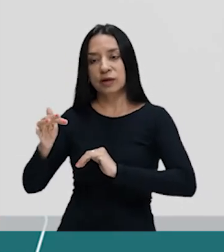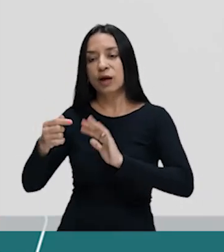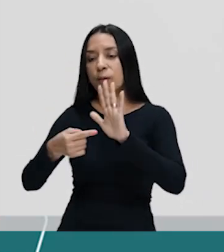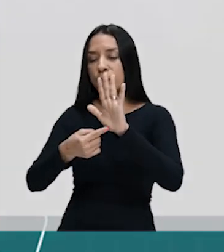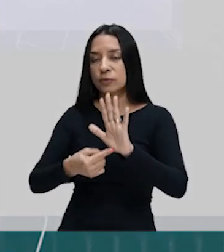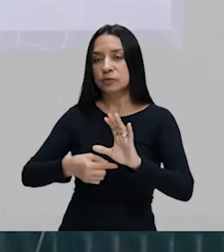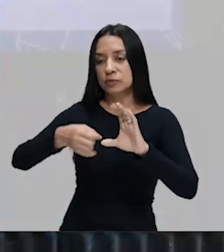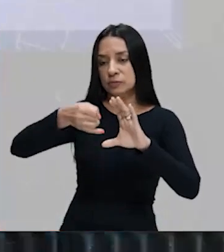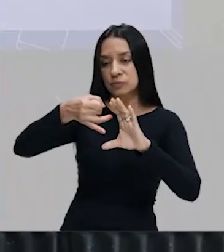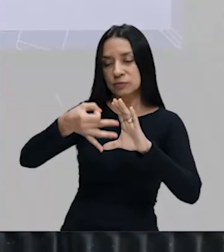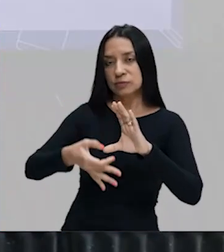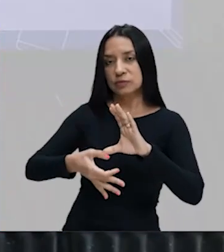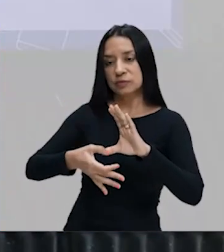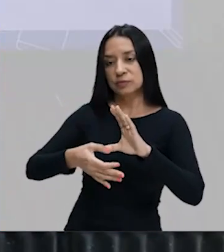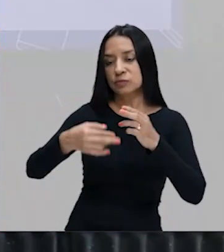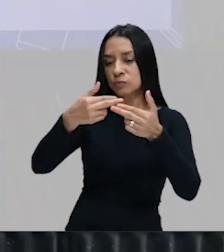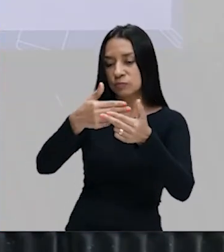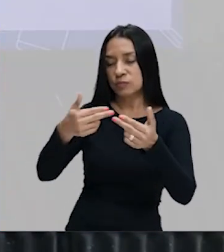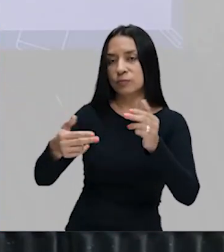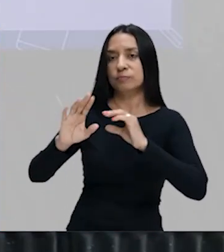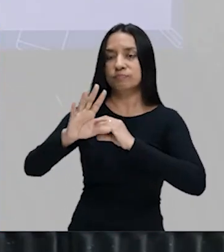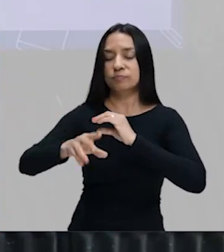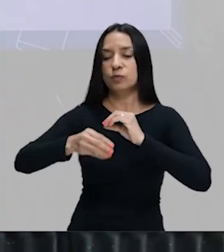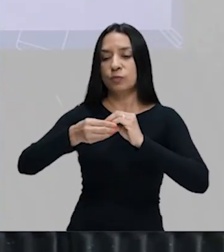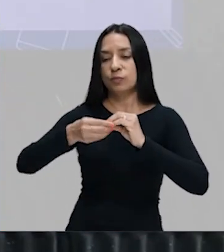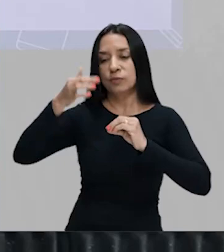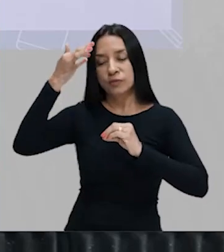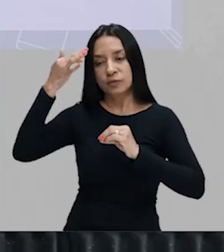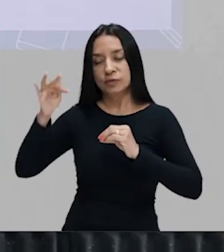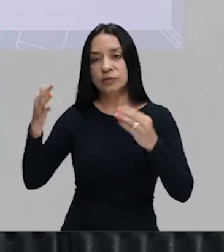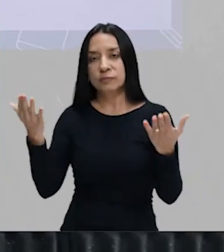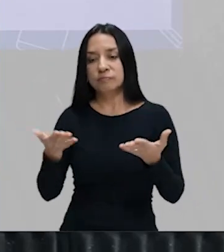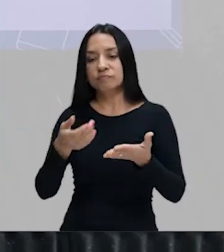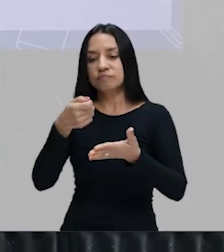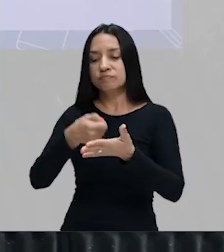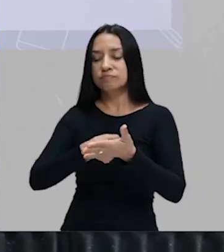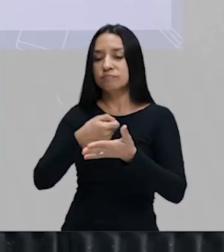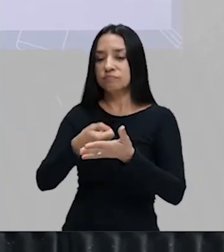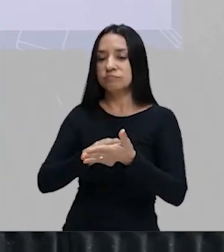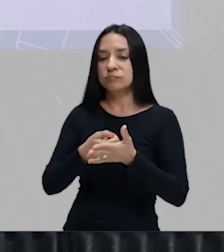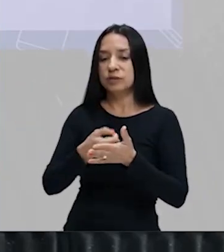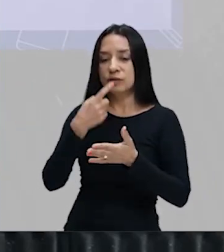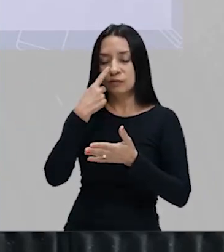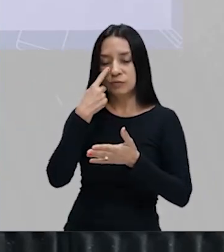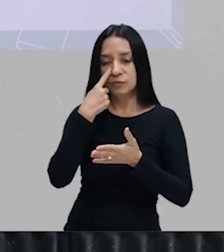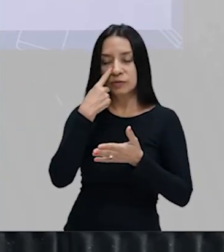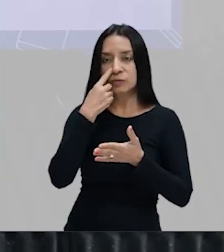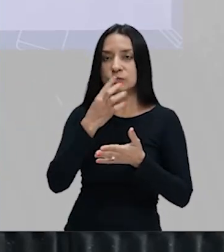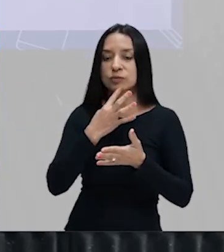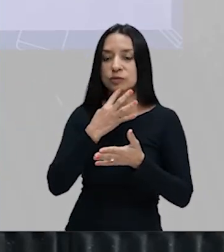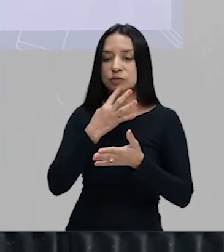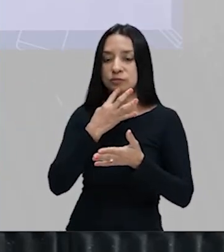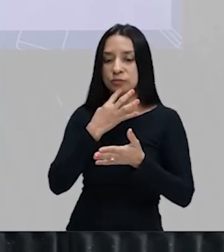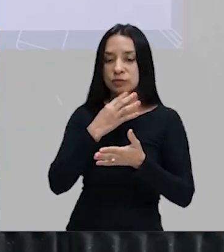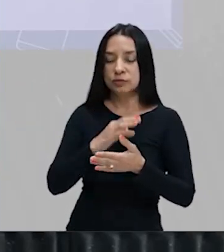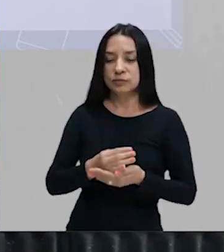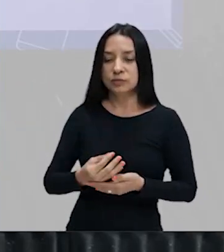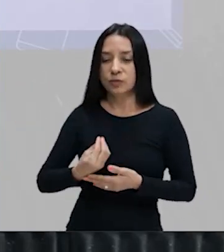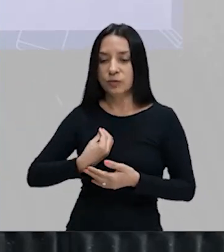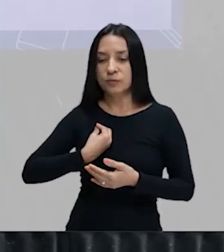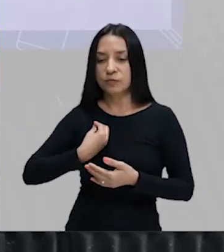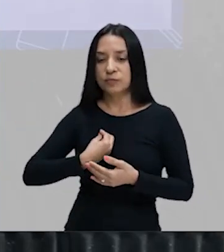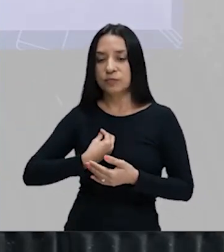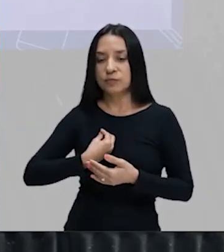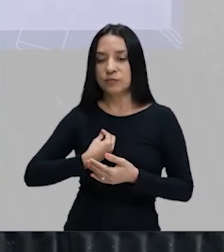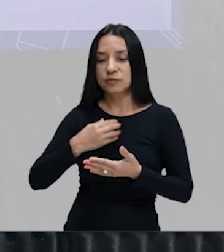que compõem o filosofar, percebe? Agora nós vamos tentar ver este conhecimento filosófico vivo, algumas